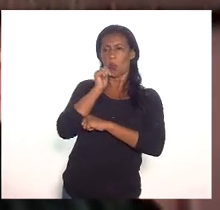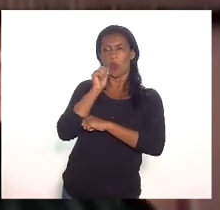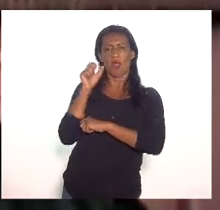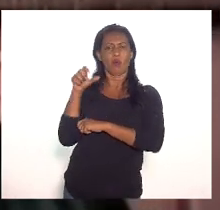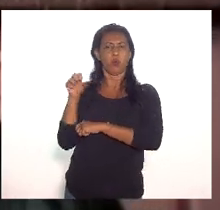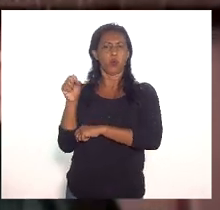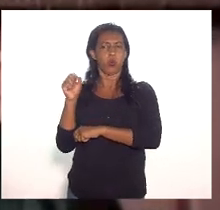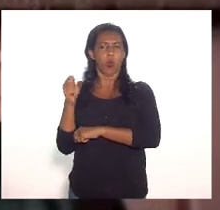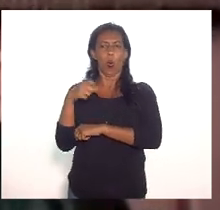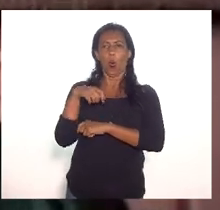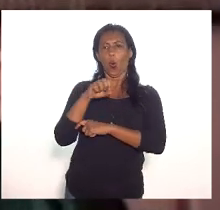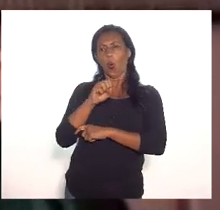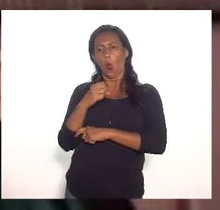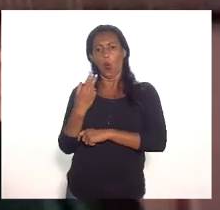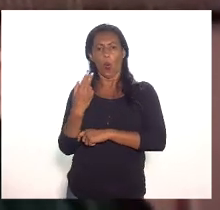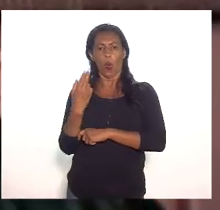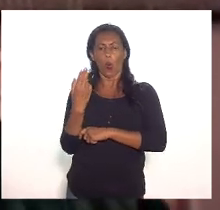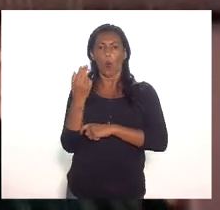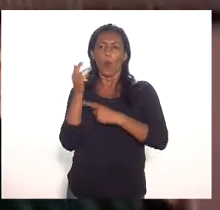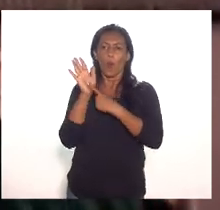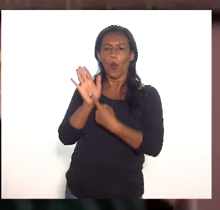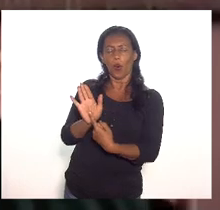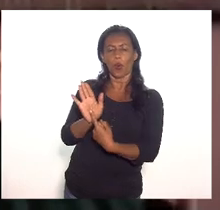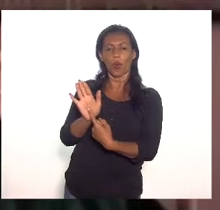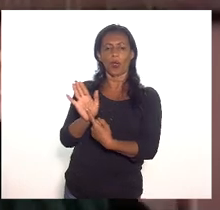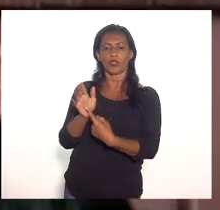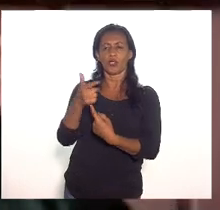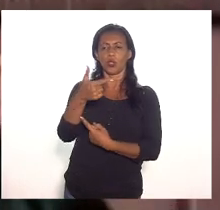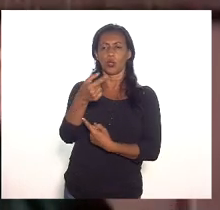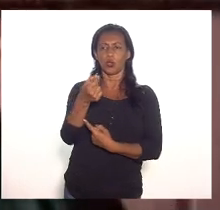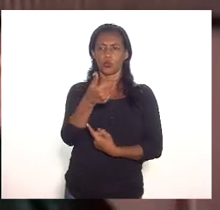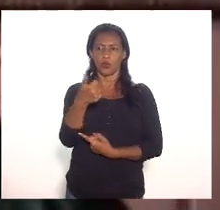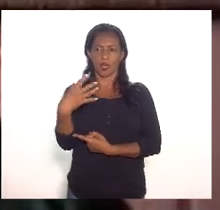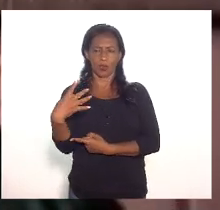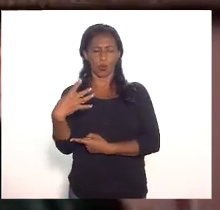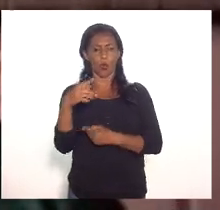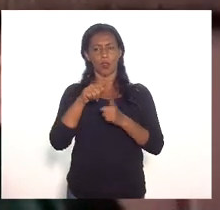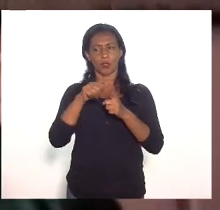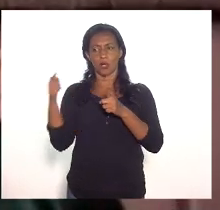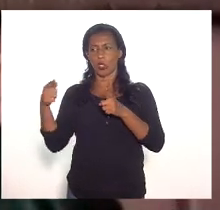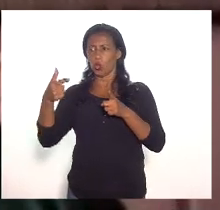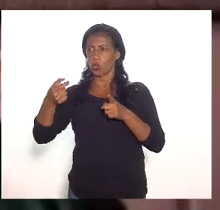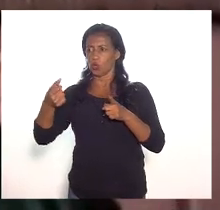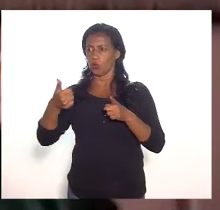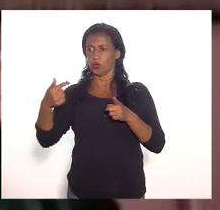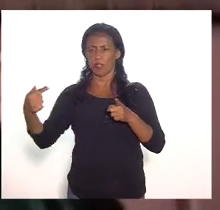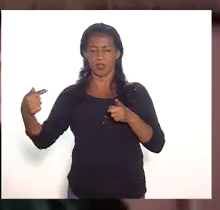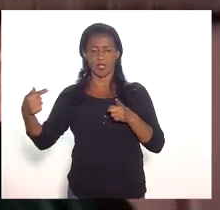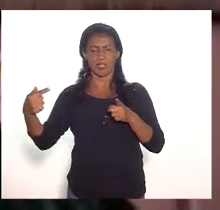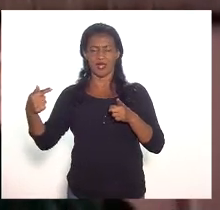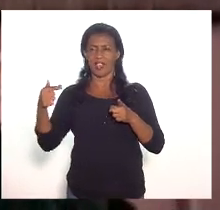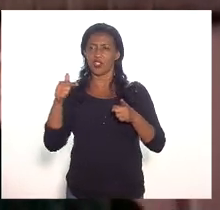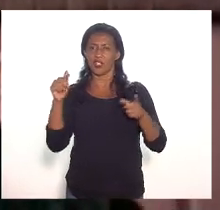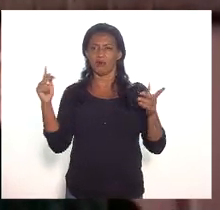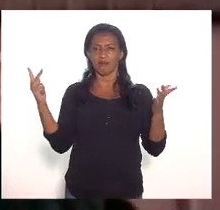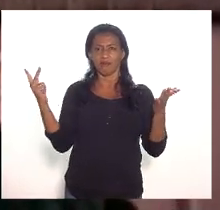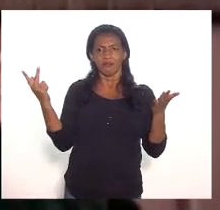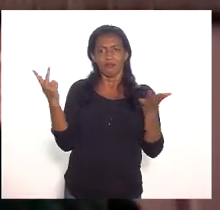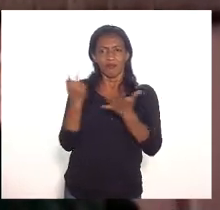lesbocídio aponta que entre 2014 e 2017 houve um aumento de cerca de